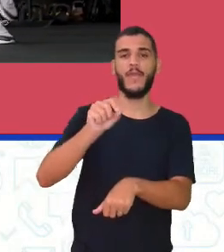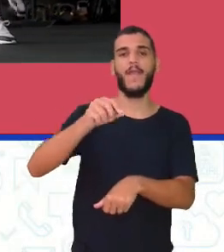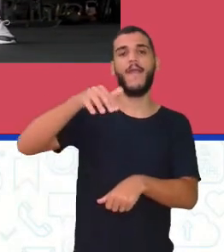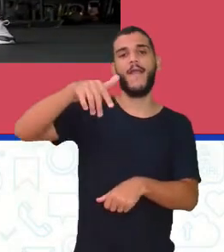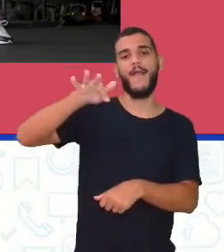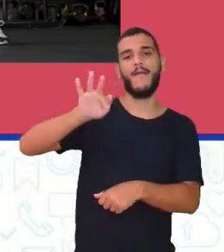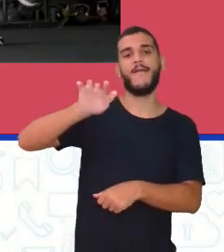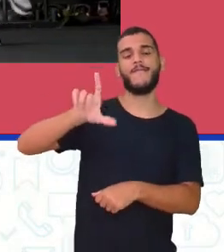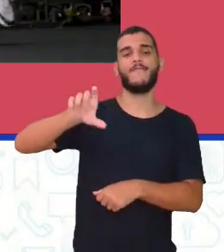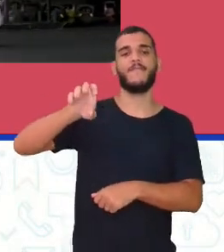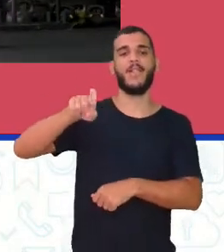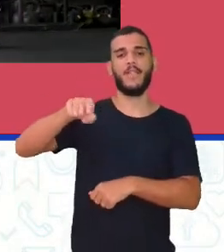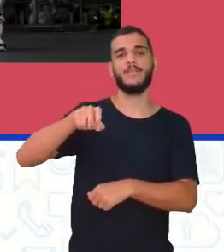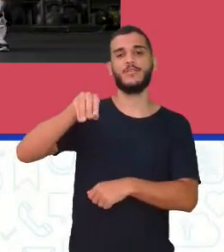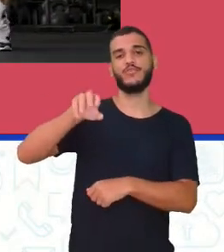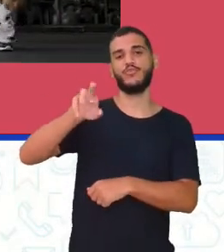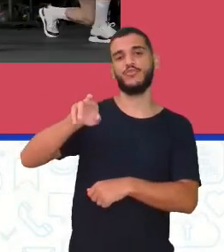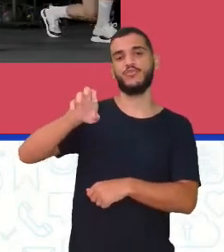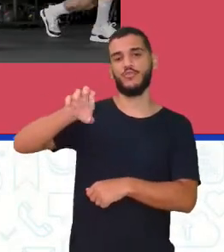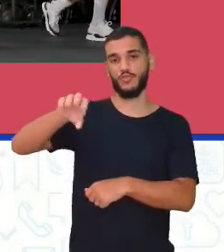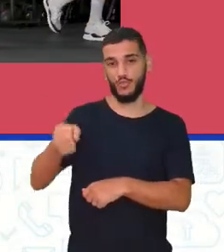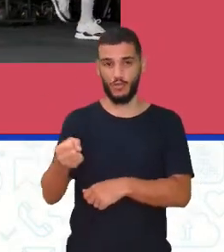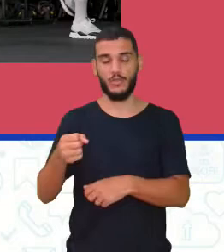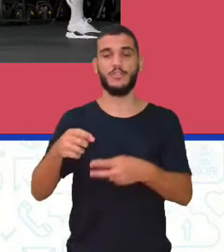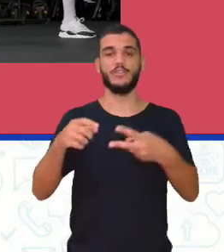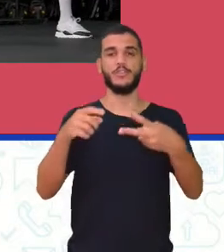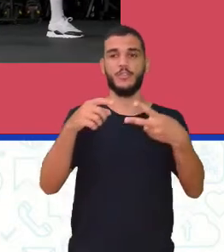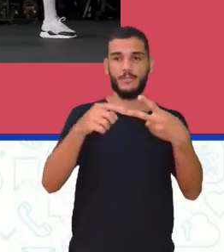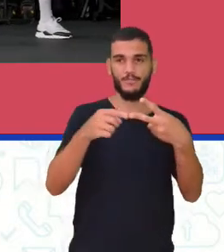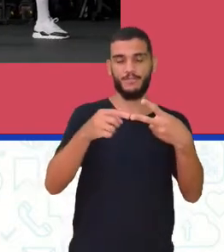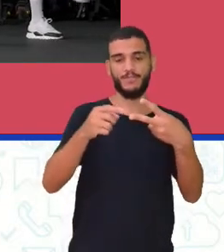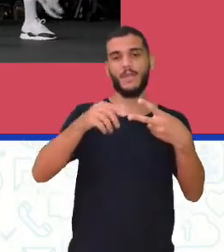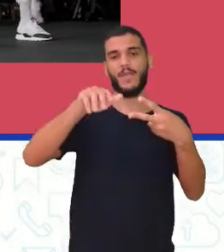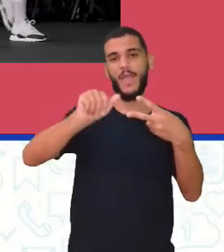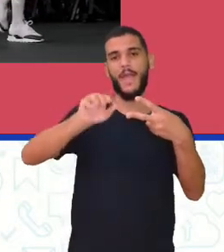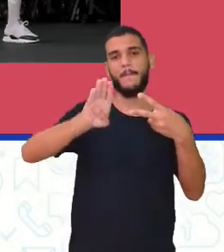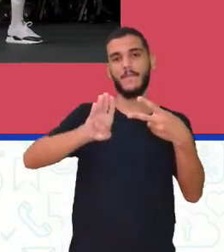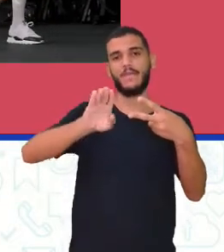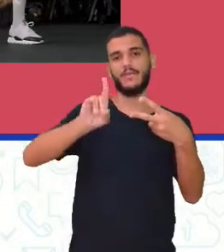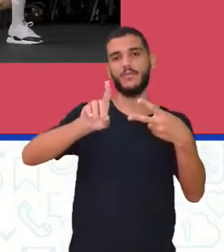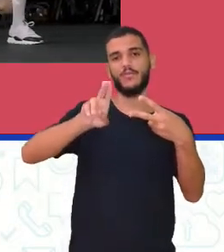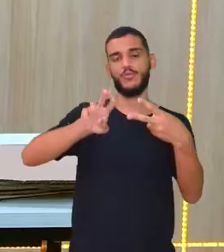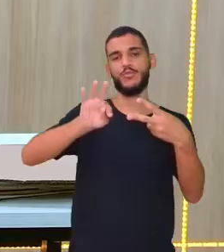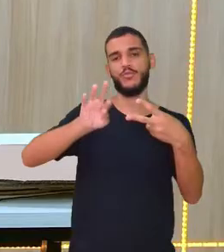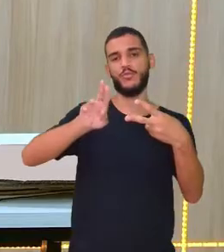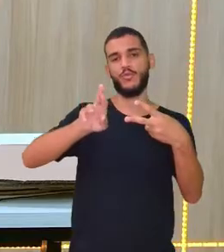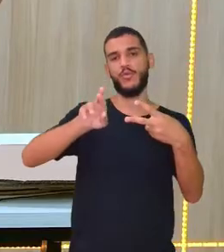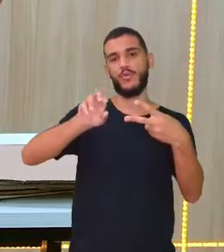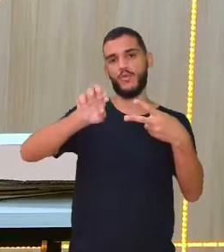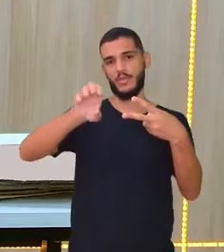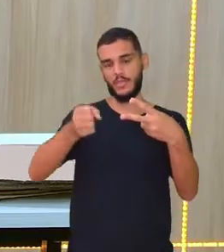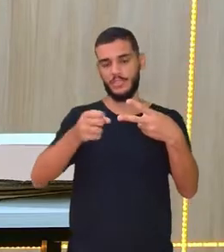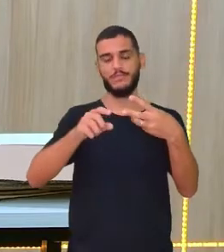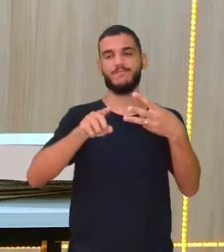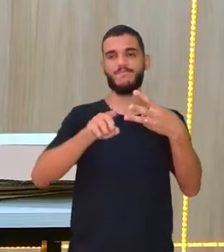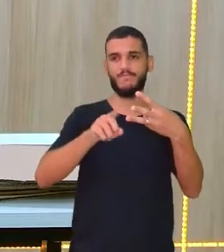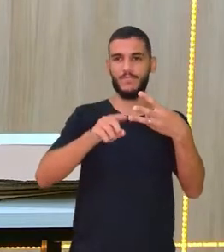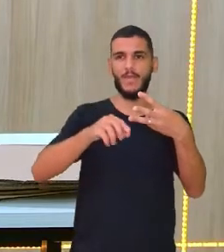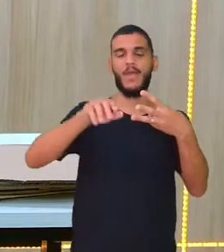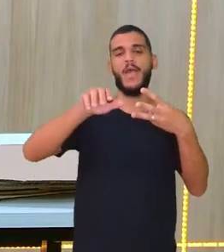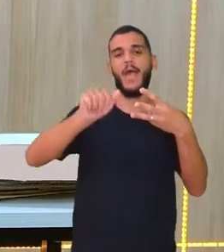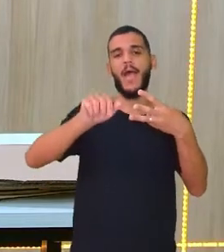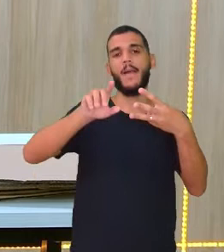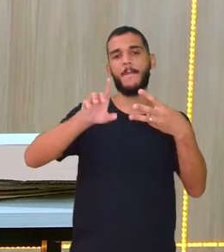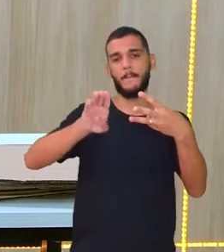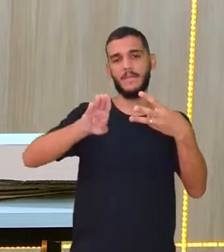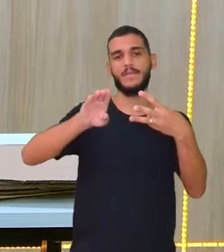vai pegar um objeto. Vocês agora, né? Na medida que vocês deixaram o celular, deixaram o tablet